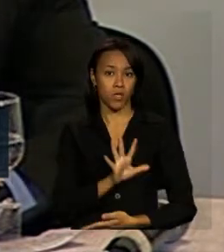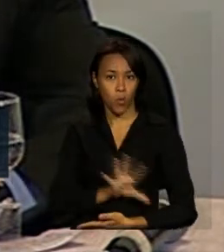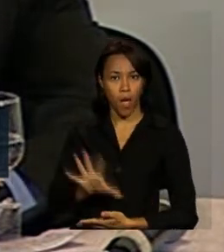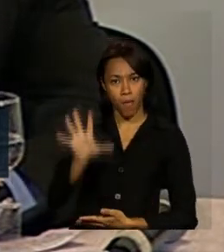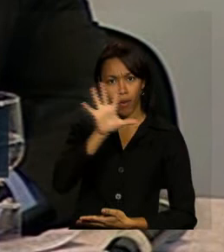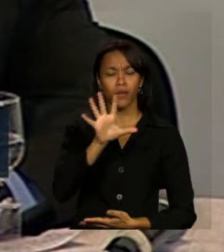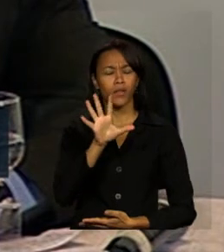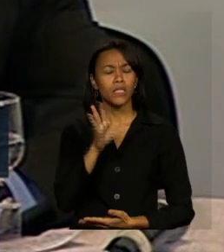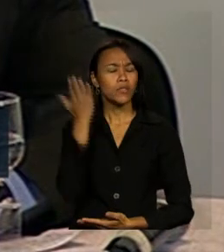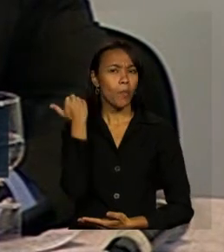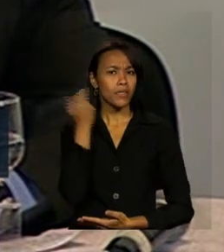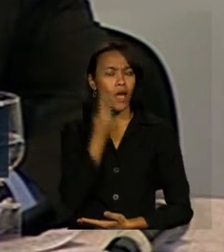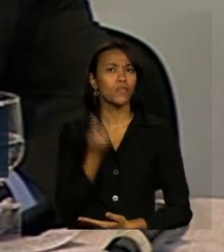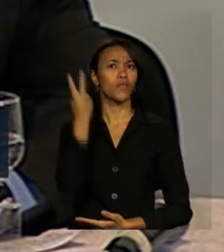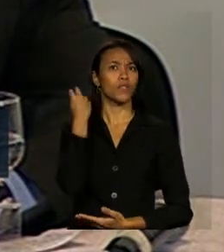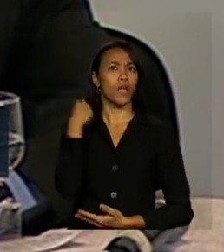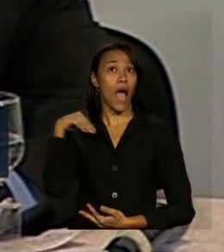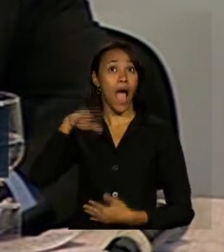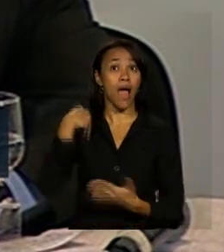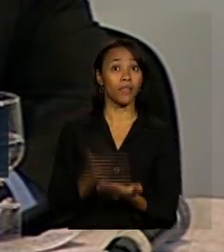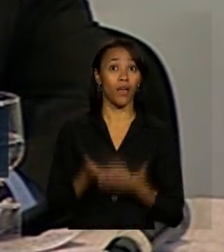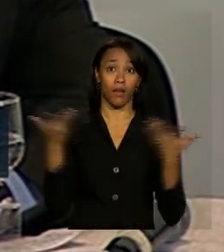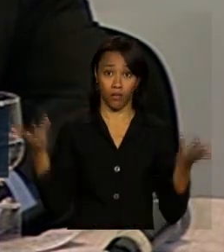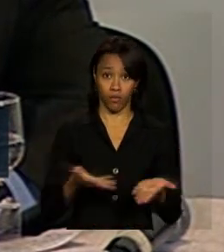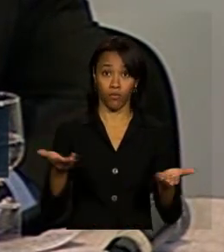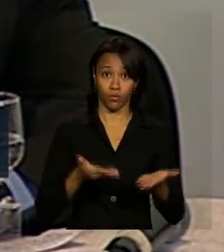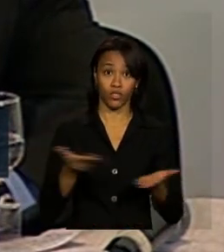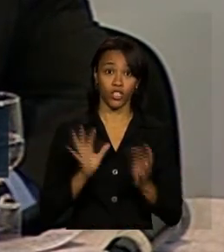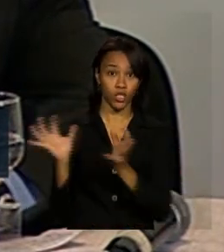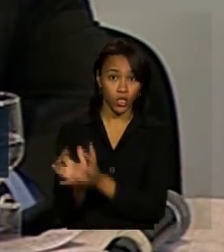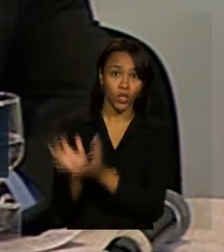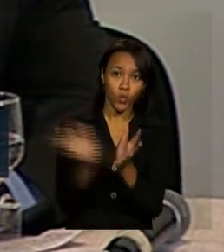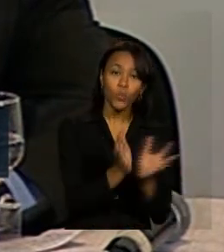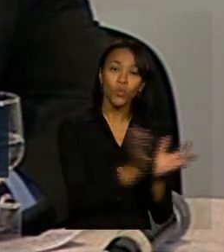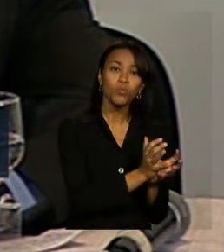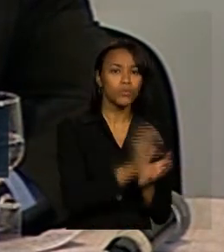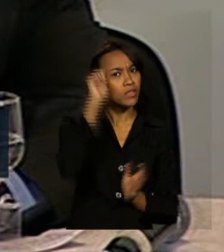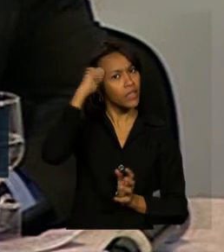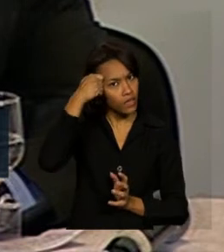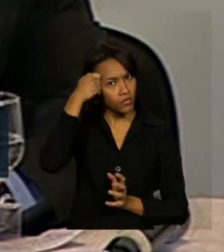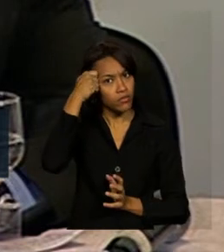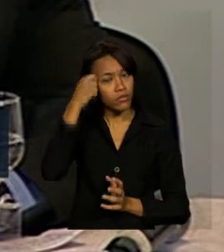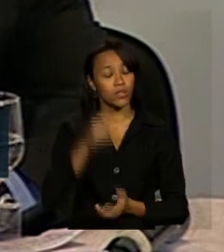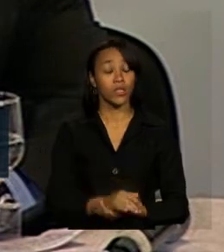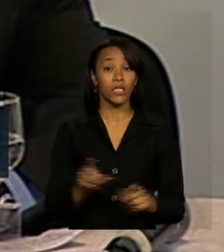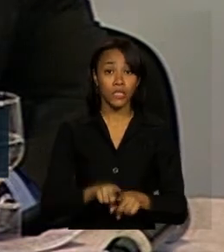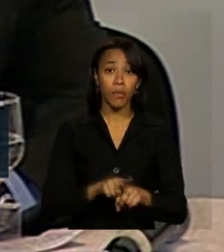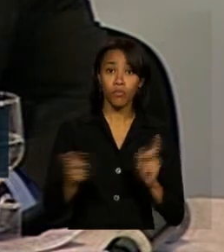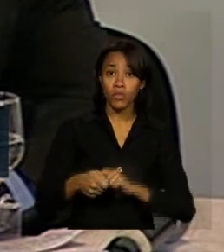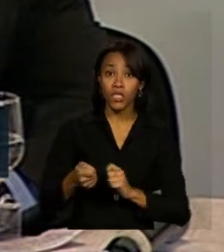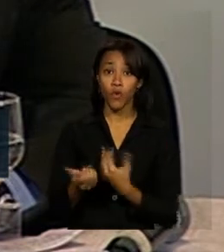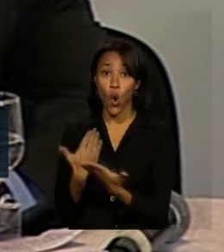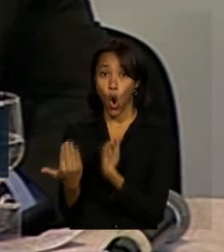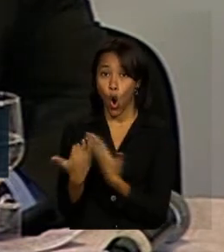transportando-nos do passado até o cotidiano das comunidades envolvidas e nos possibilitando dialogar com